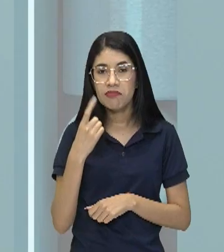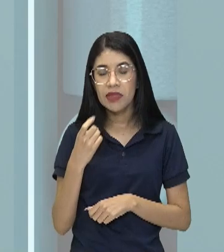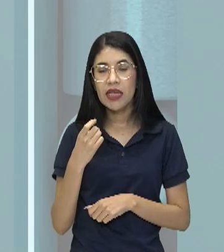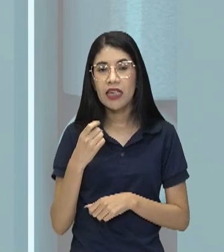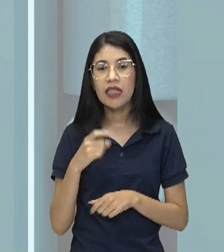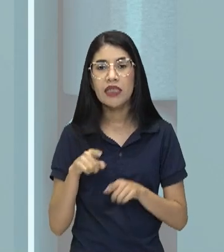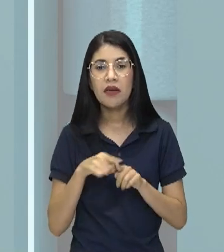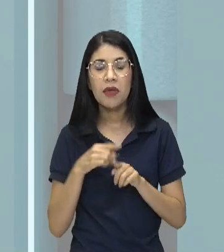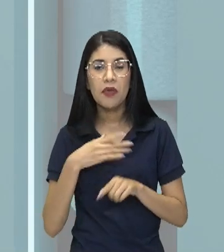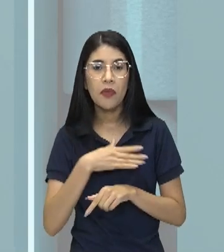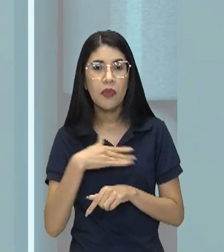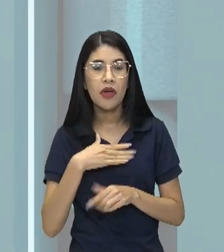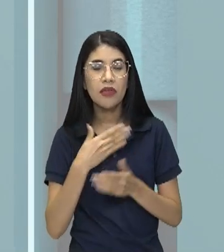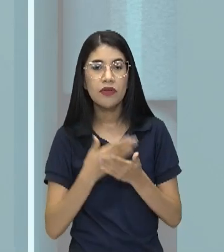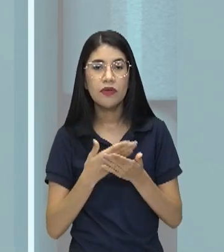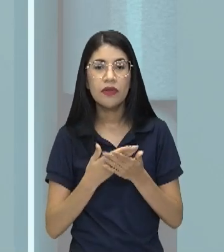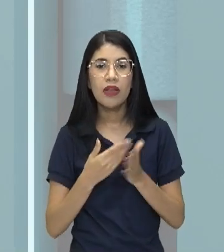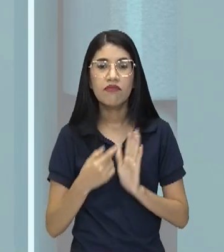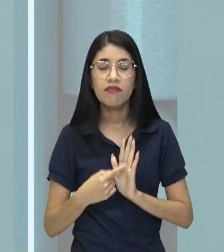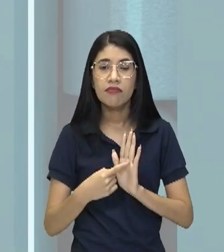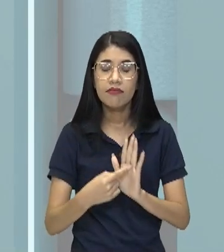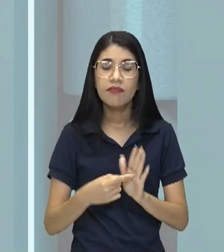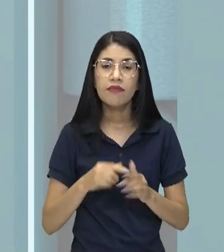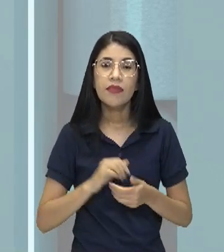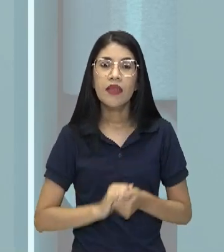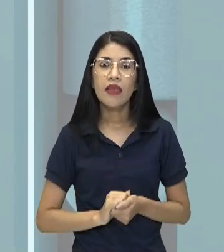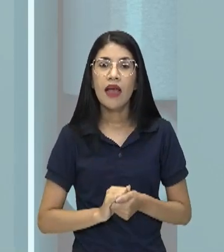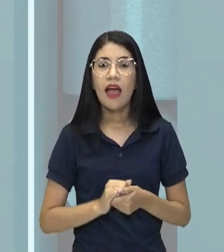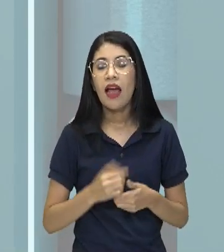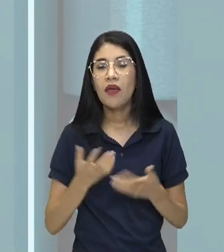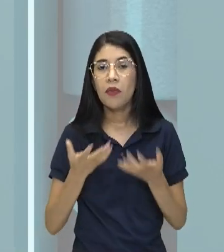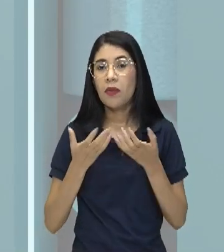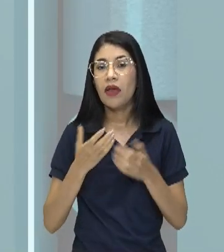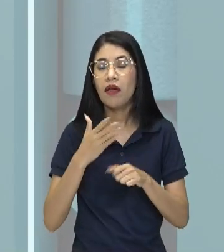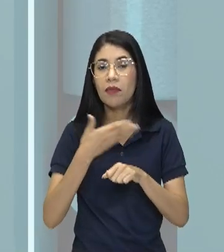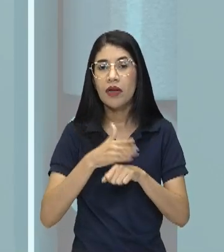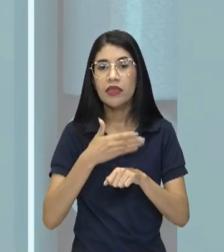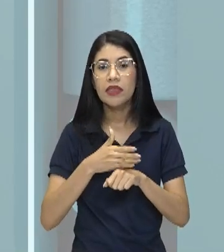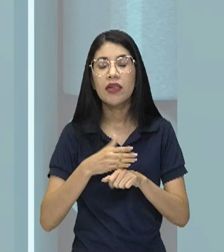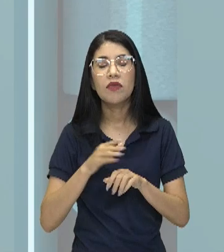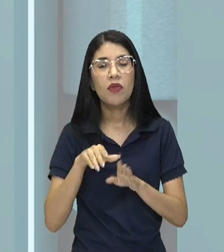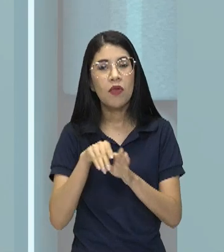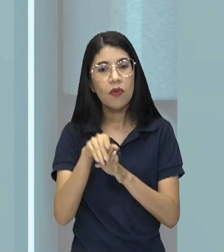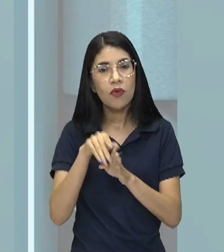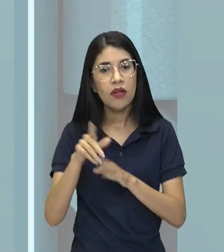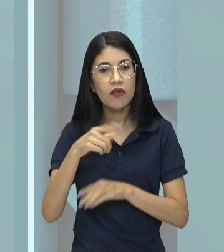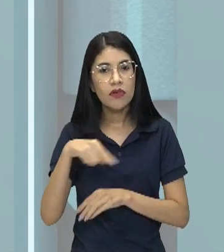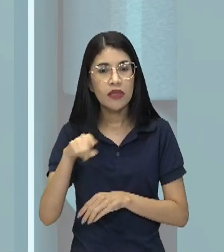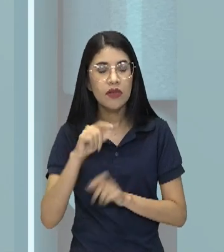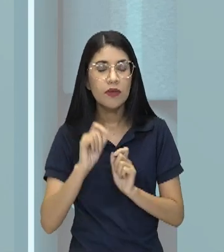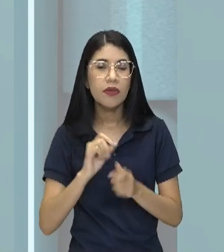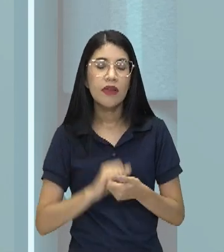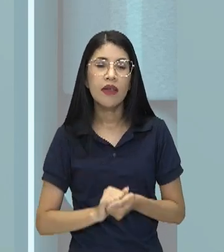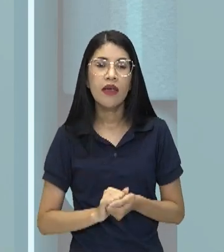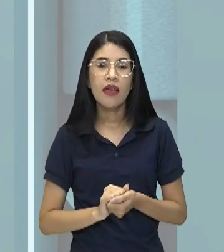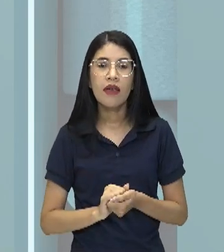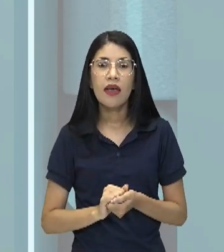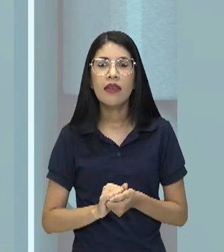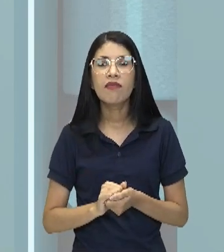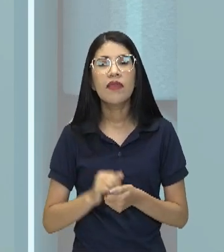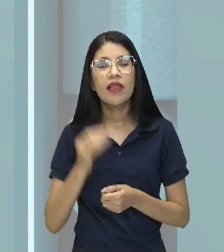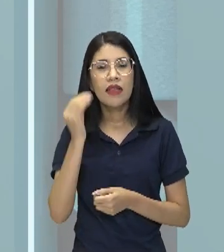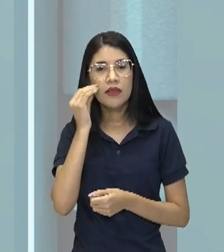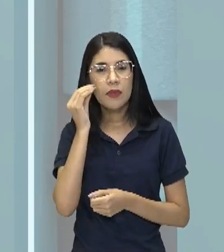aí nas modalidades, né, que apresentei a vocês, poxa, eu quero praticar. Eu super aconselho vocês que busquem uma modalidade, que